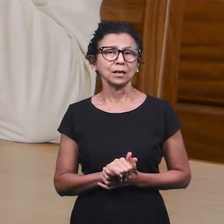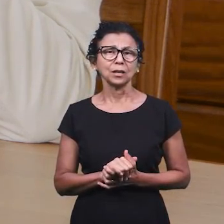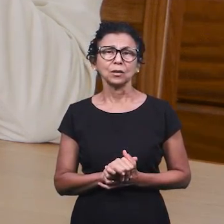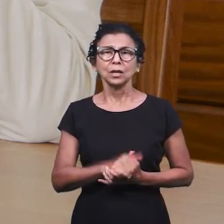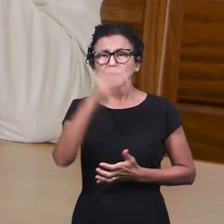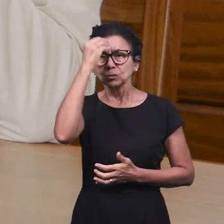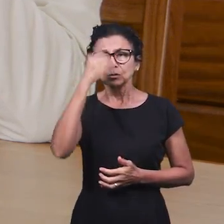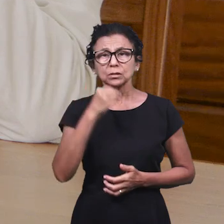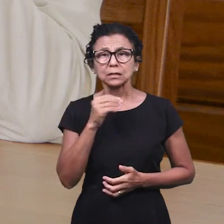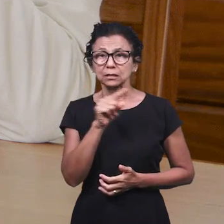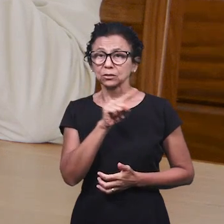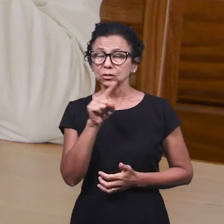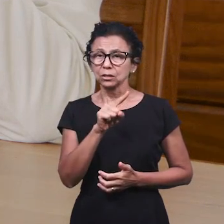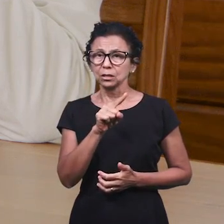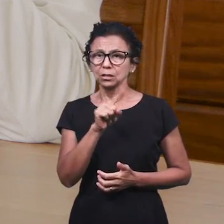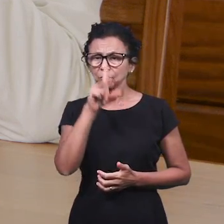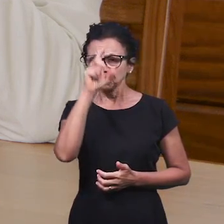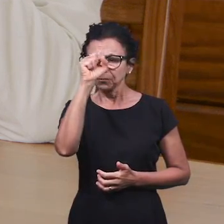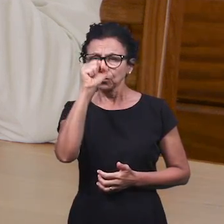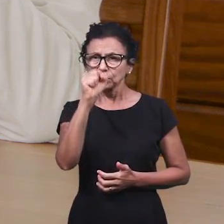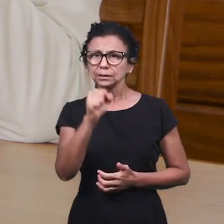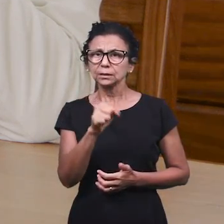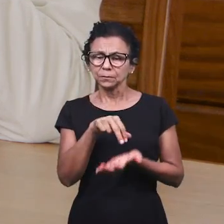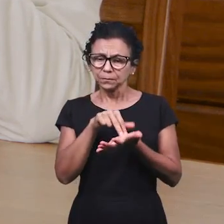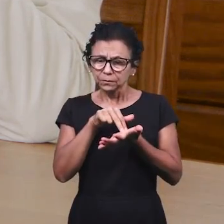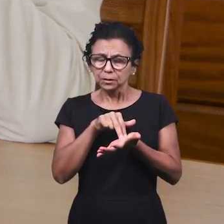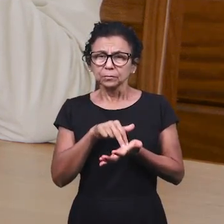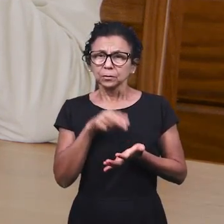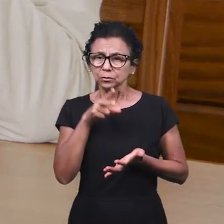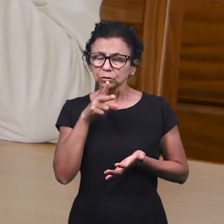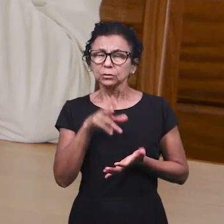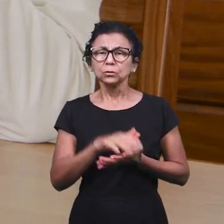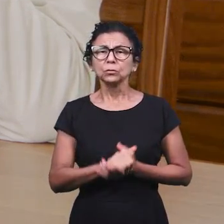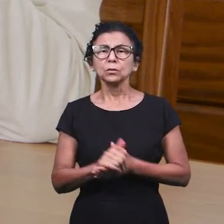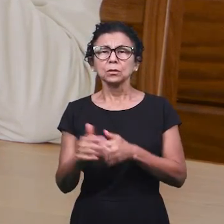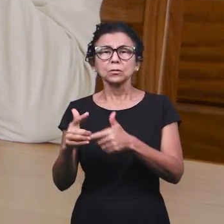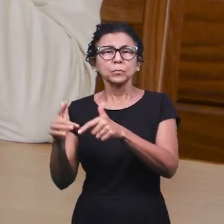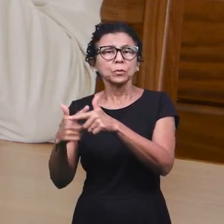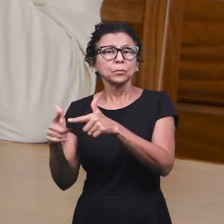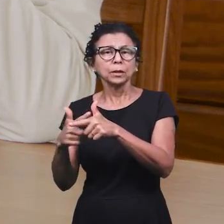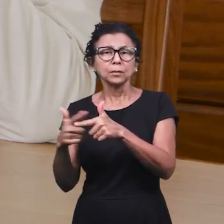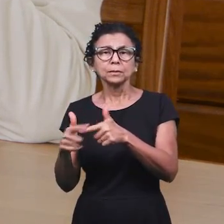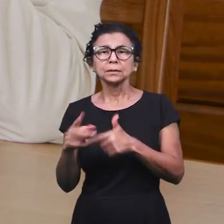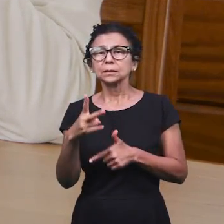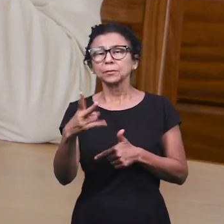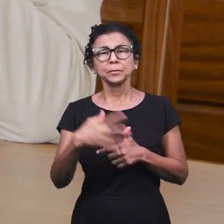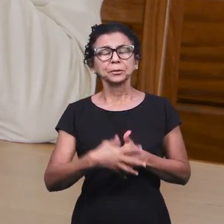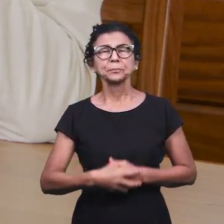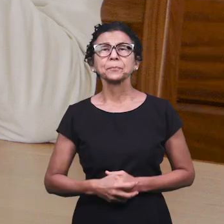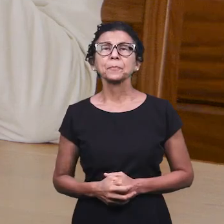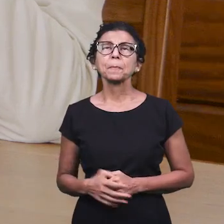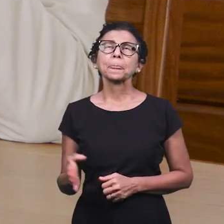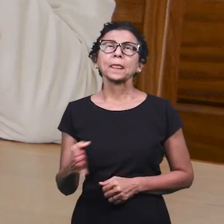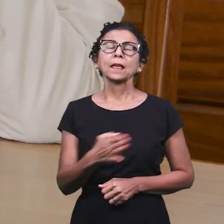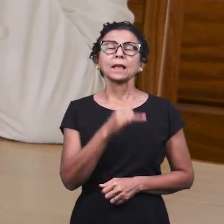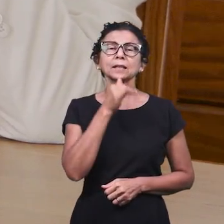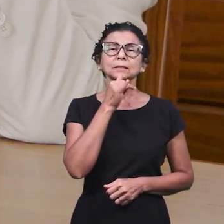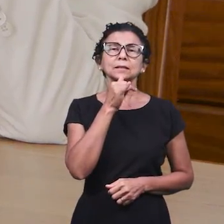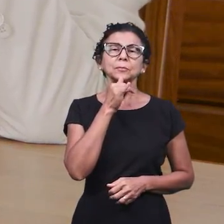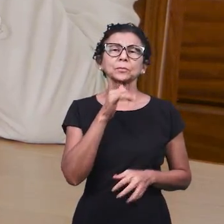não entregue os pontos, vai até a última hora, porque Deus quer isso na sua família, quer que você resista aos ataques. Que ataque vai vir de todo lado.